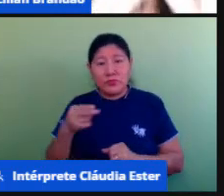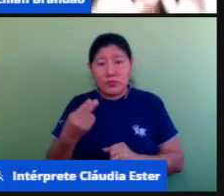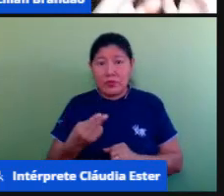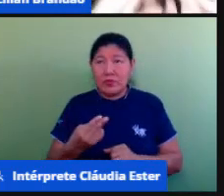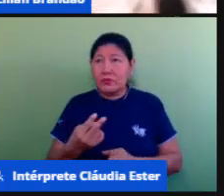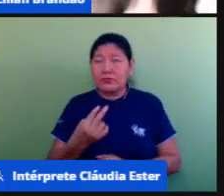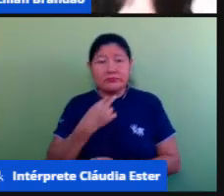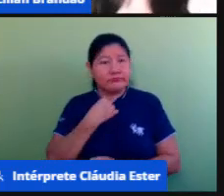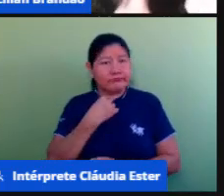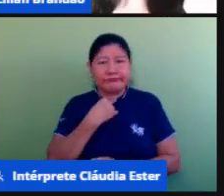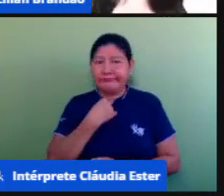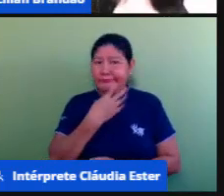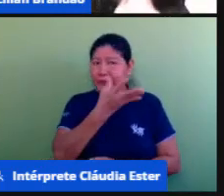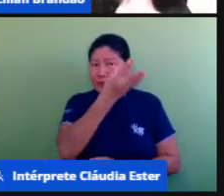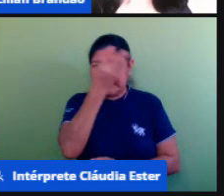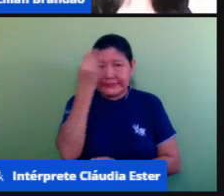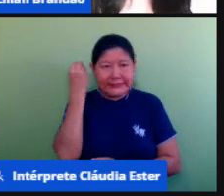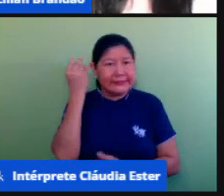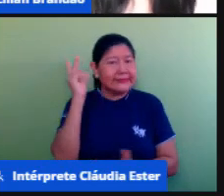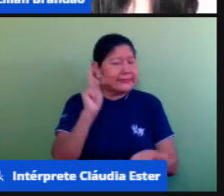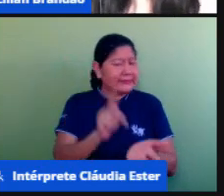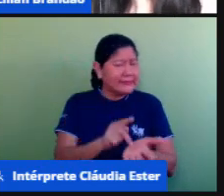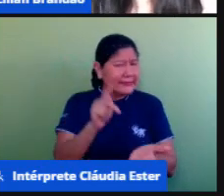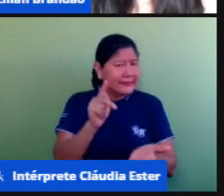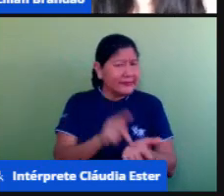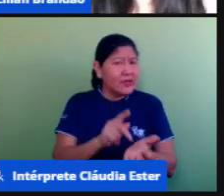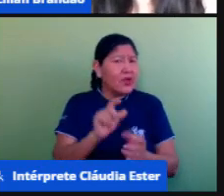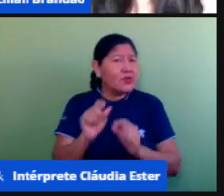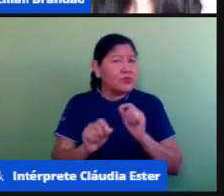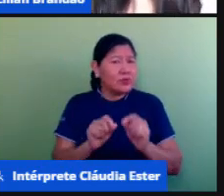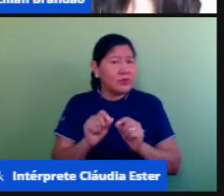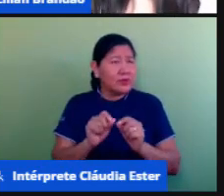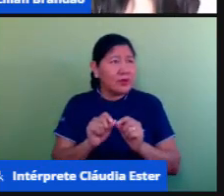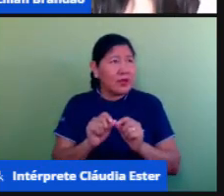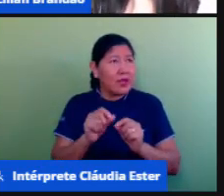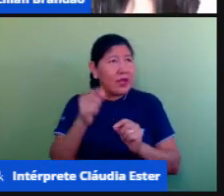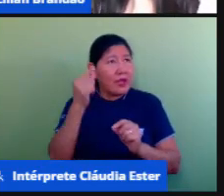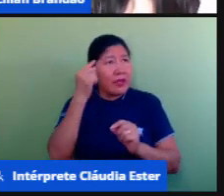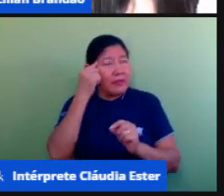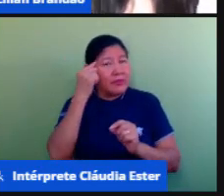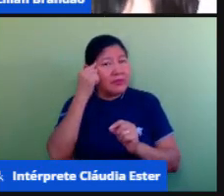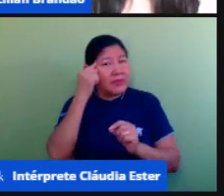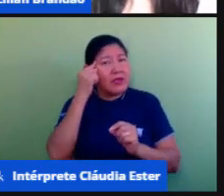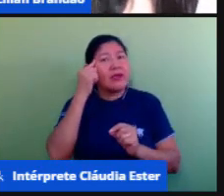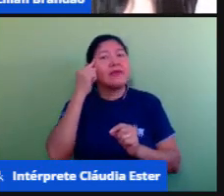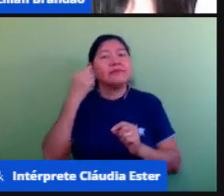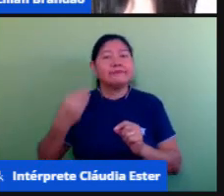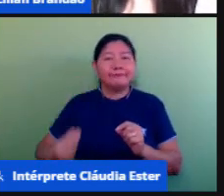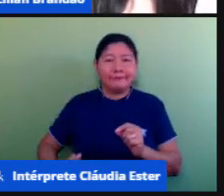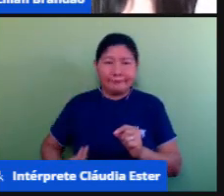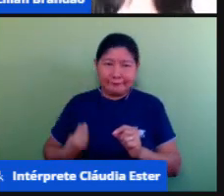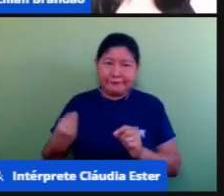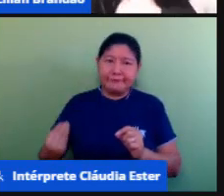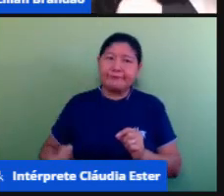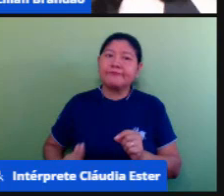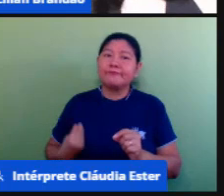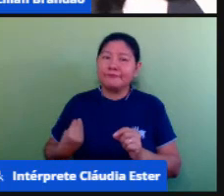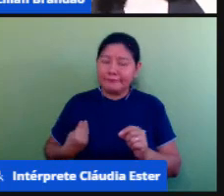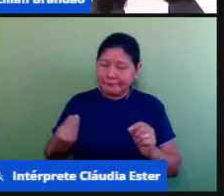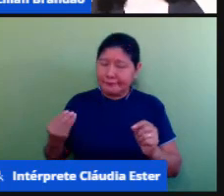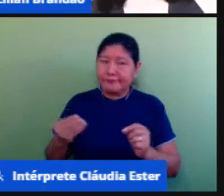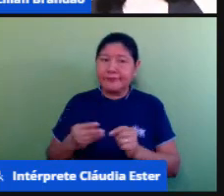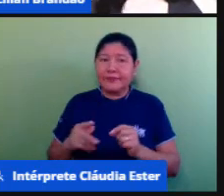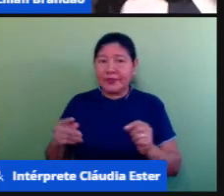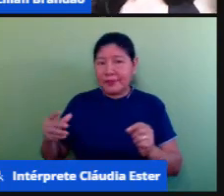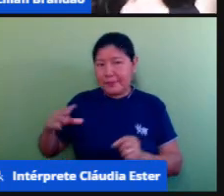deixar, assim, de mencionar, considerar o contexto histórico do meu aluno. A gente conhece o aluno, nós já tivemos